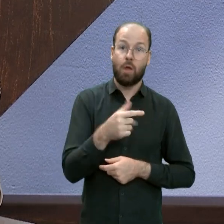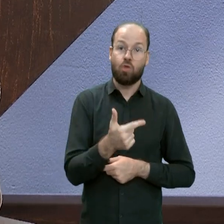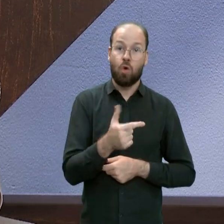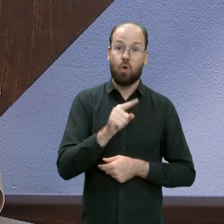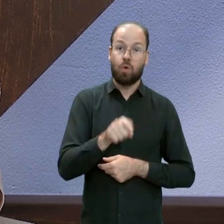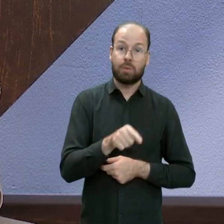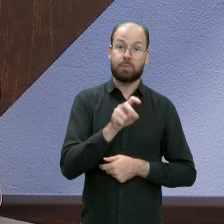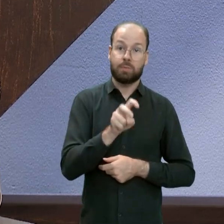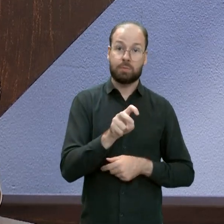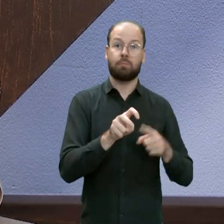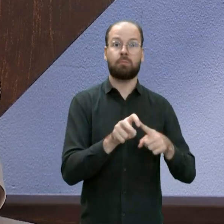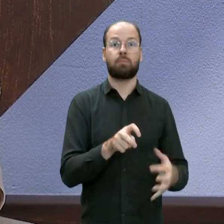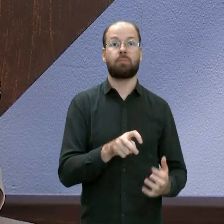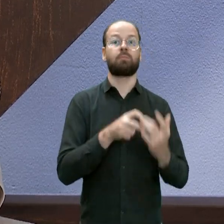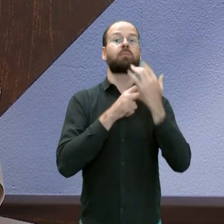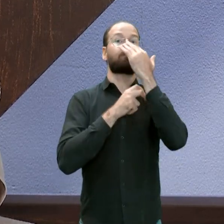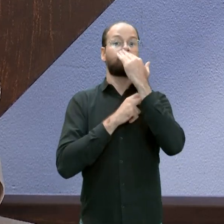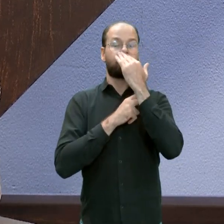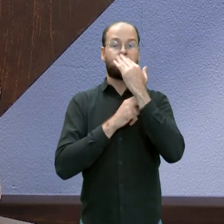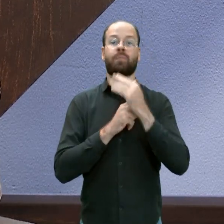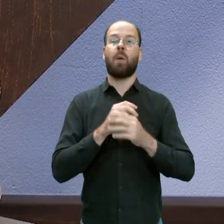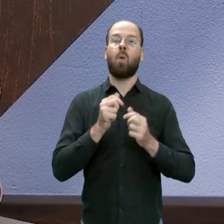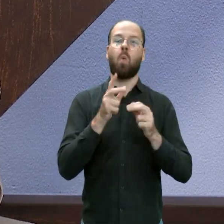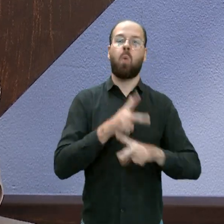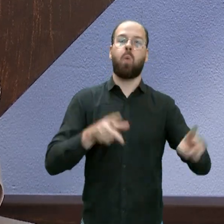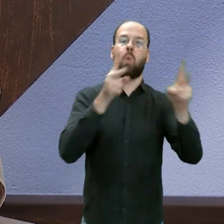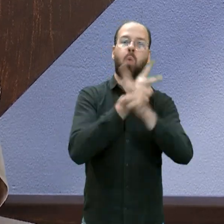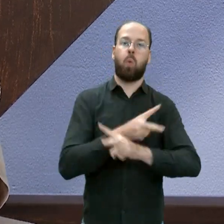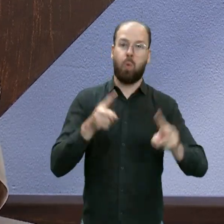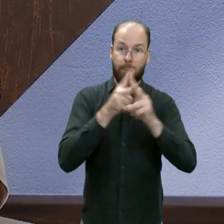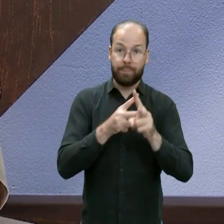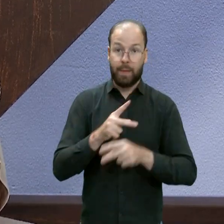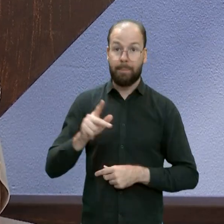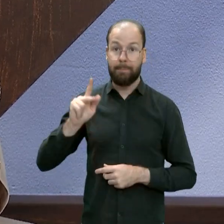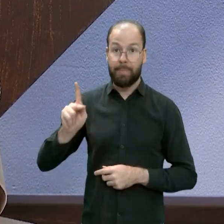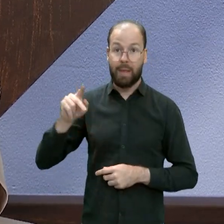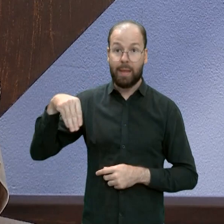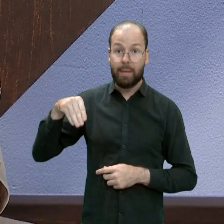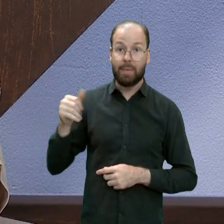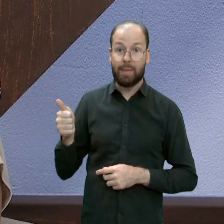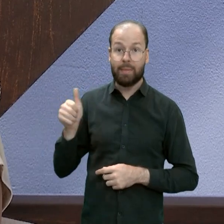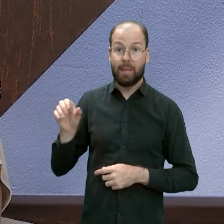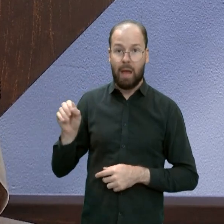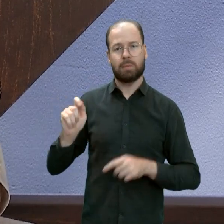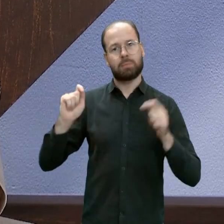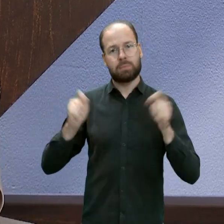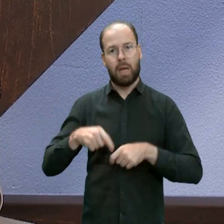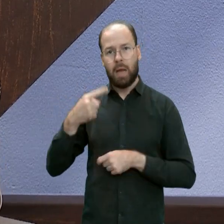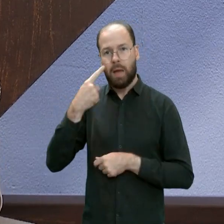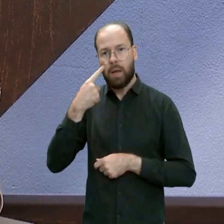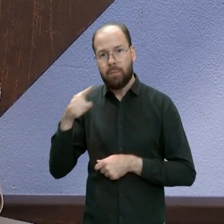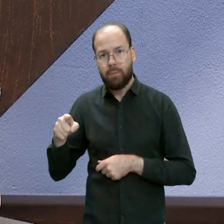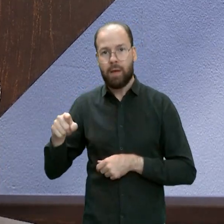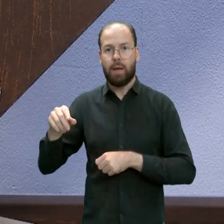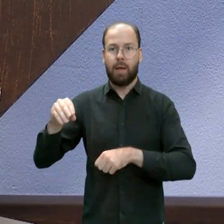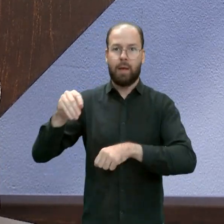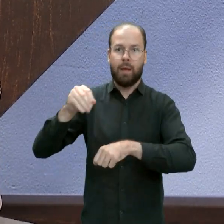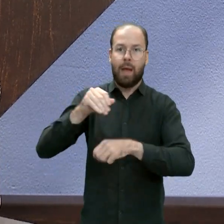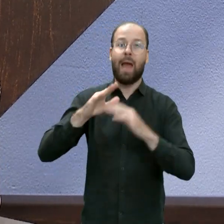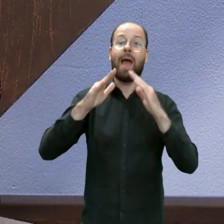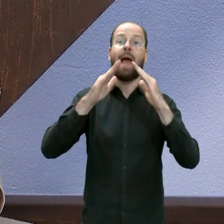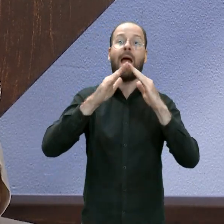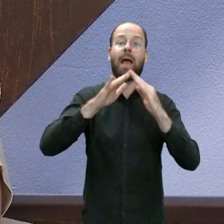respira, então está na poeira, né? E o PM10 a gente consegue ver na poeira que está na casa,